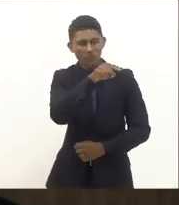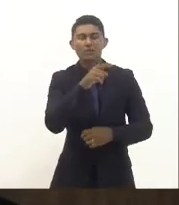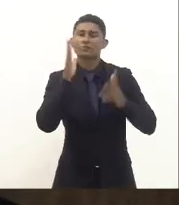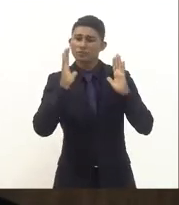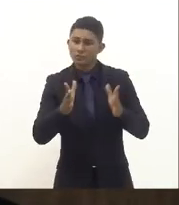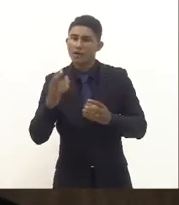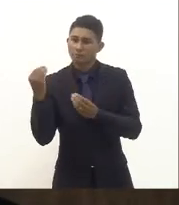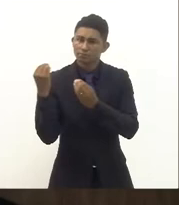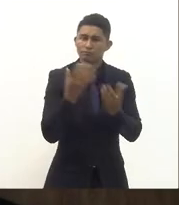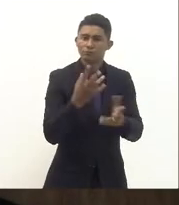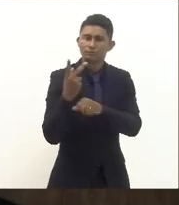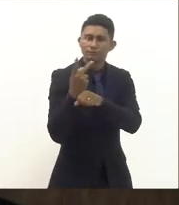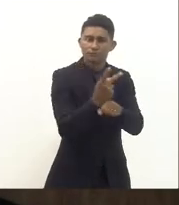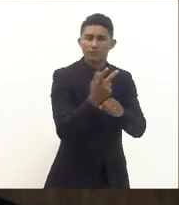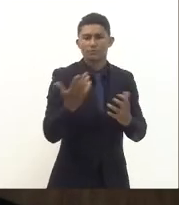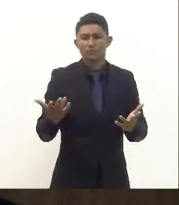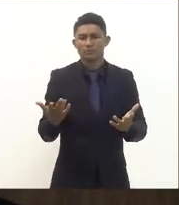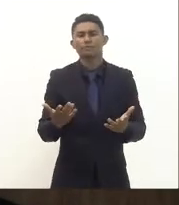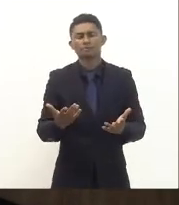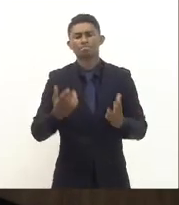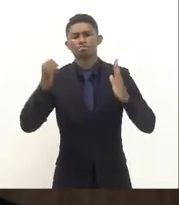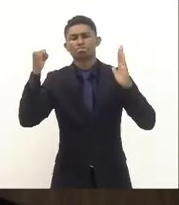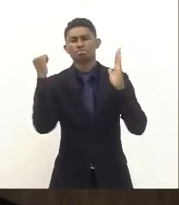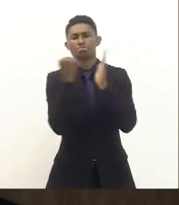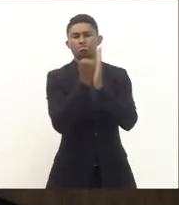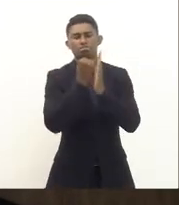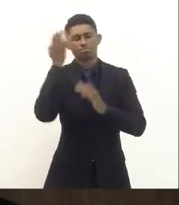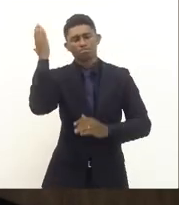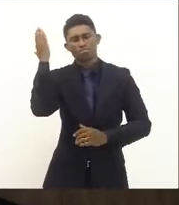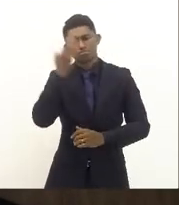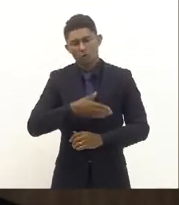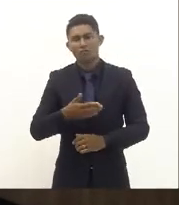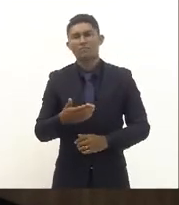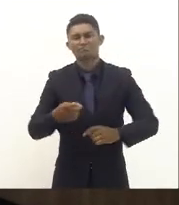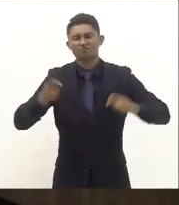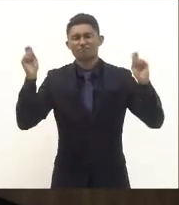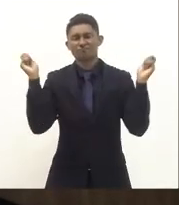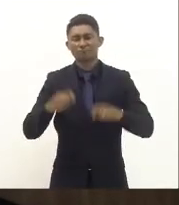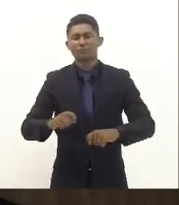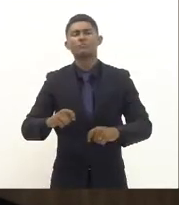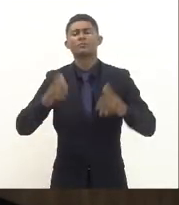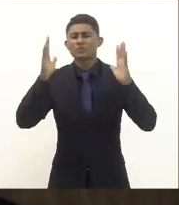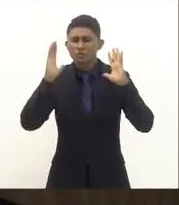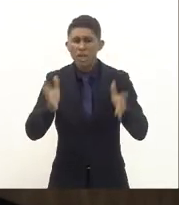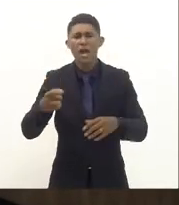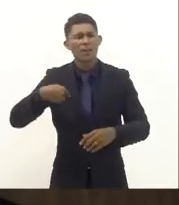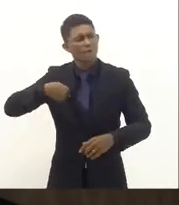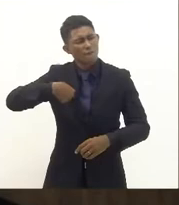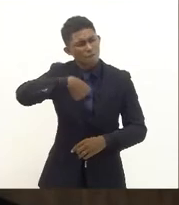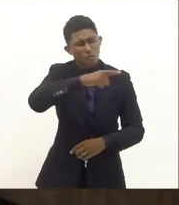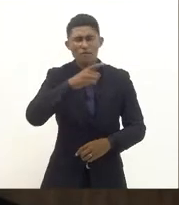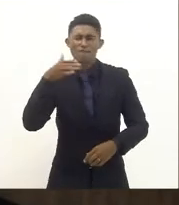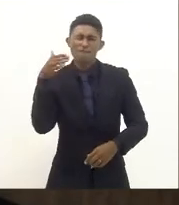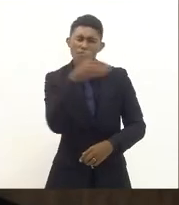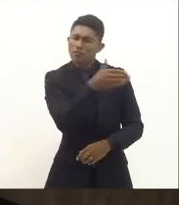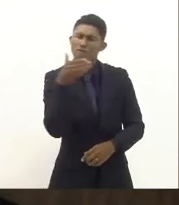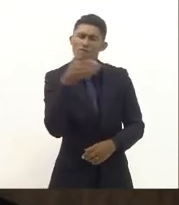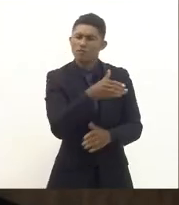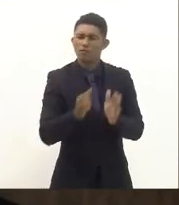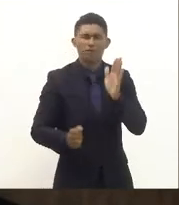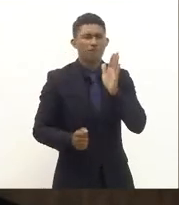portanto é um símbolo de como é possível e inclusive em várias agendas nós do Morro até mesmo